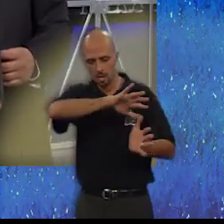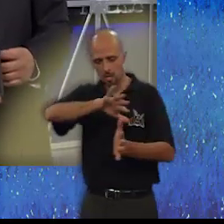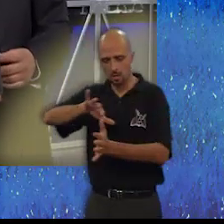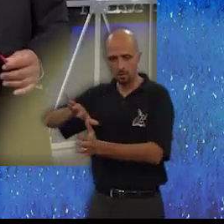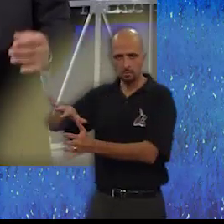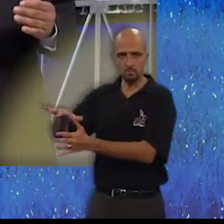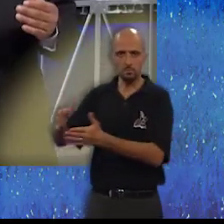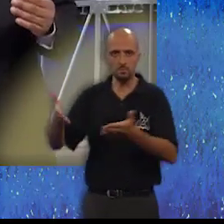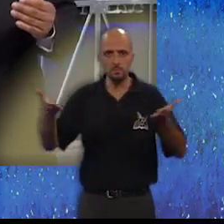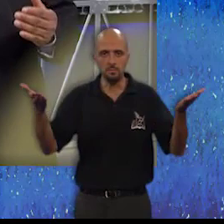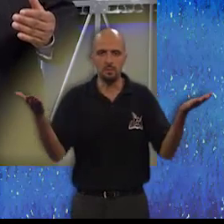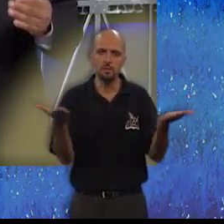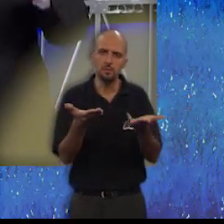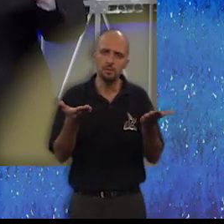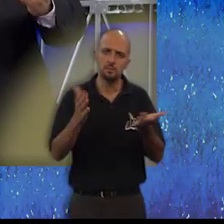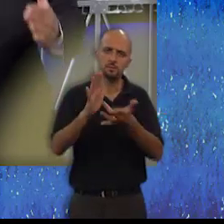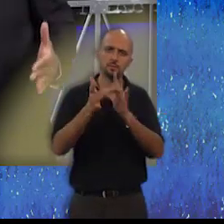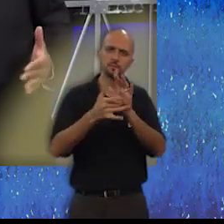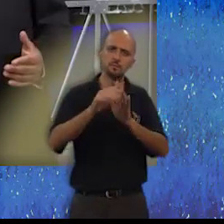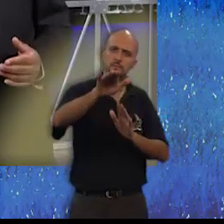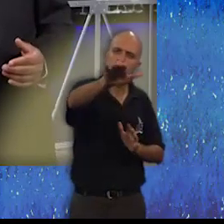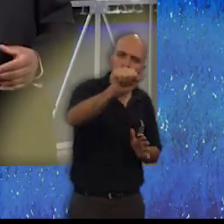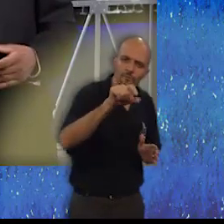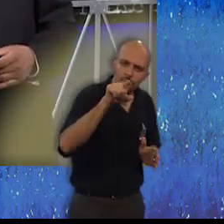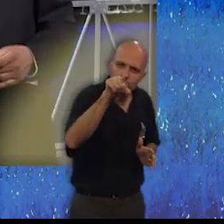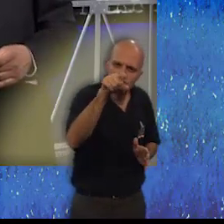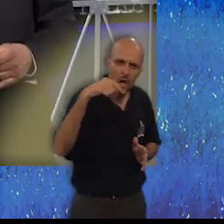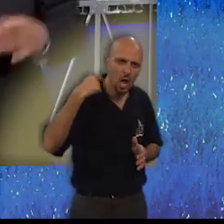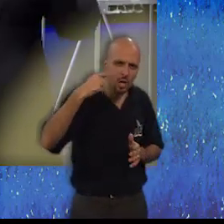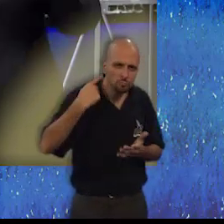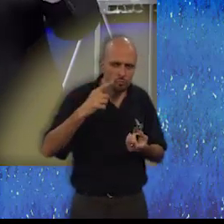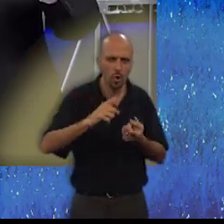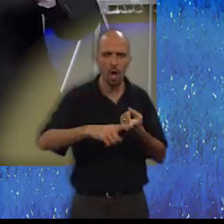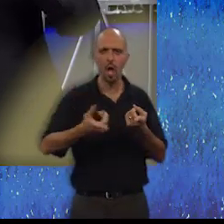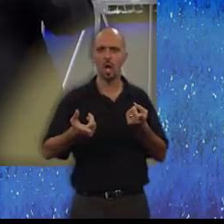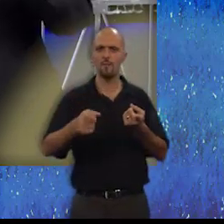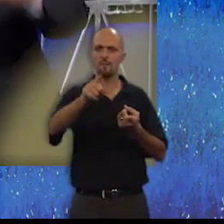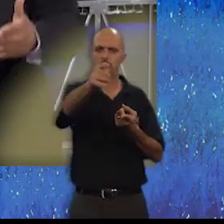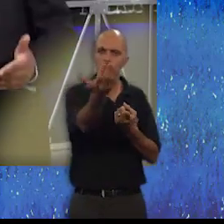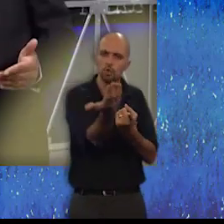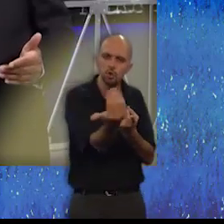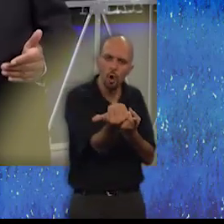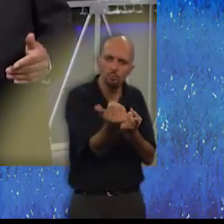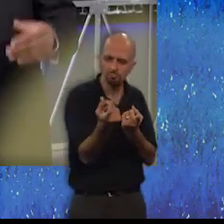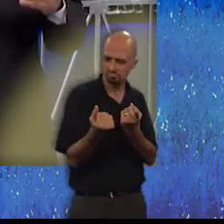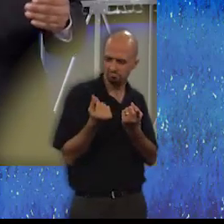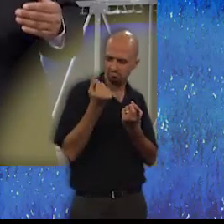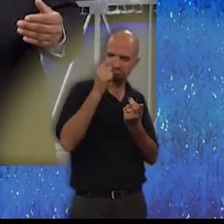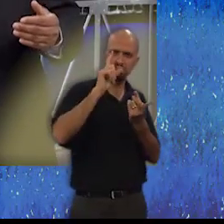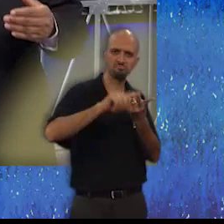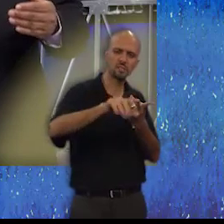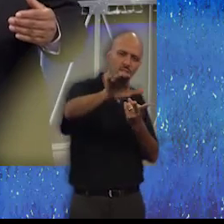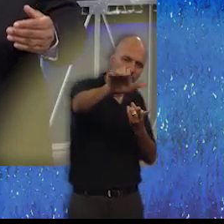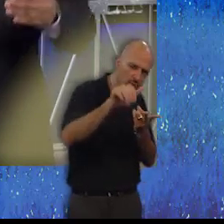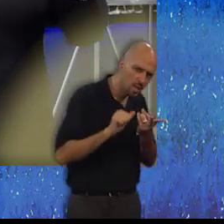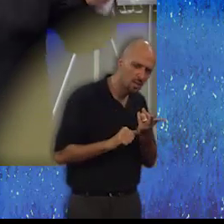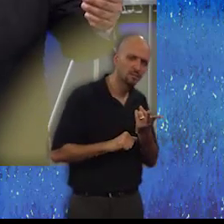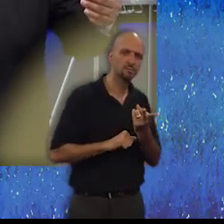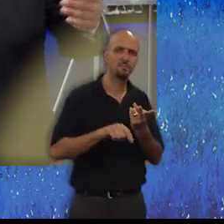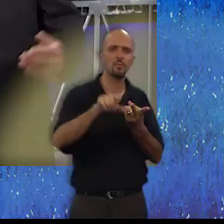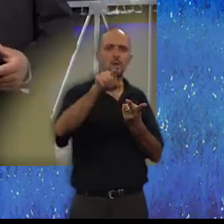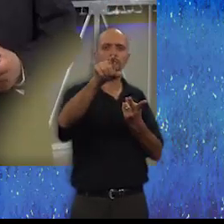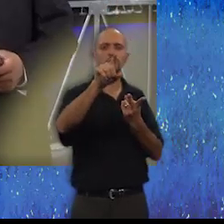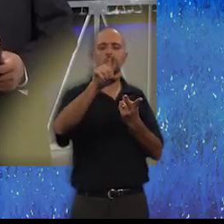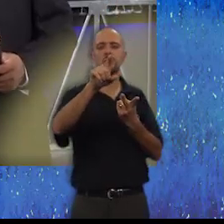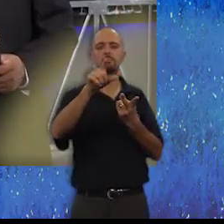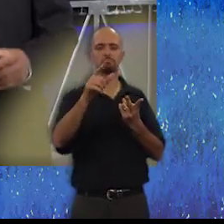hoje Jesus está chamando você que é advogado, você que é um jovem rico, você que é uma pessoa de influência